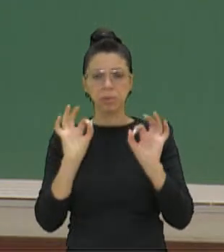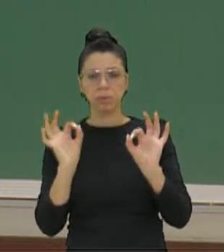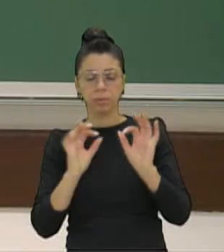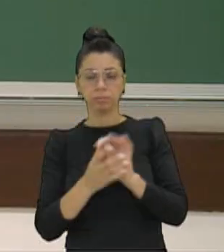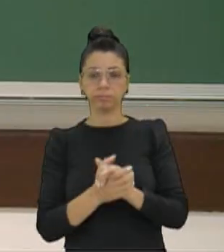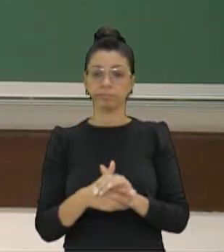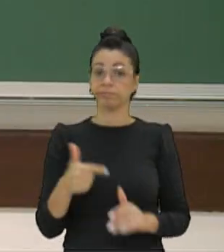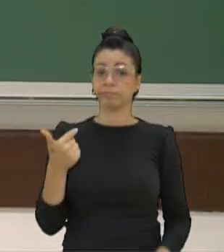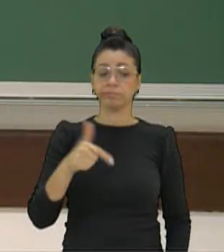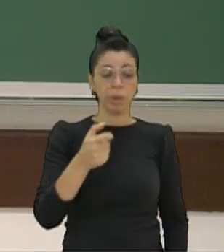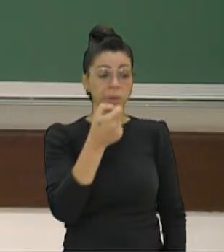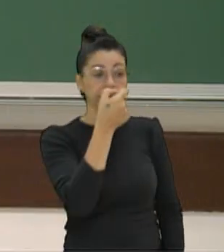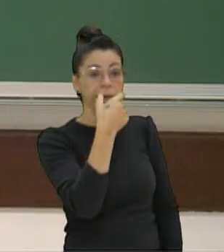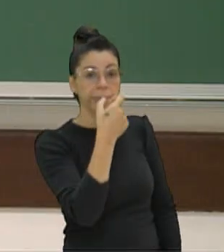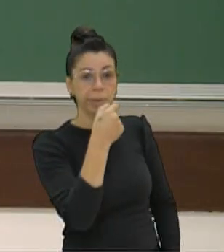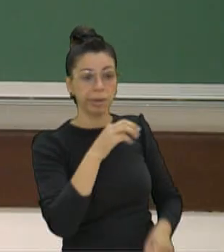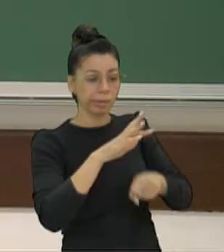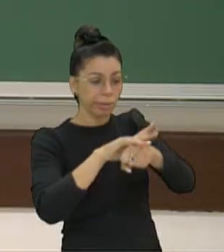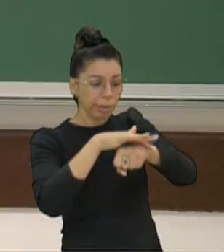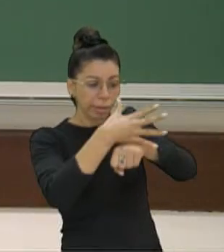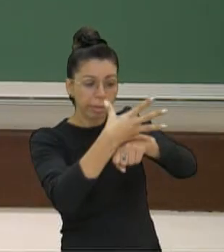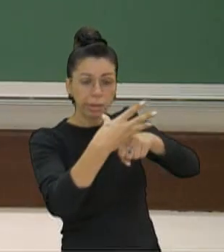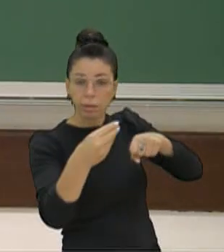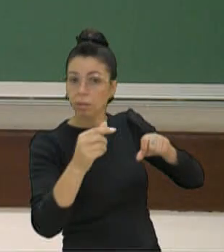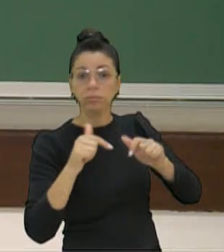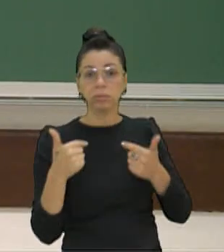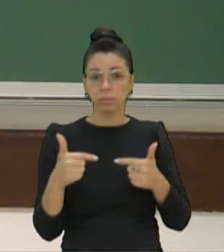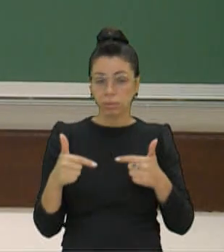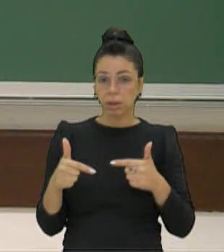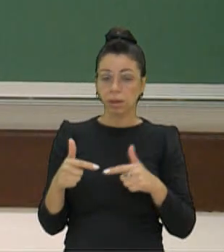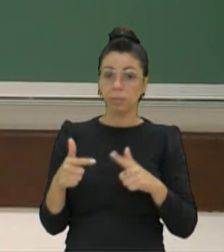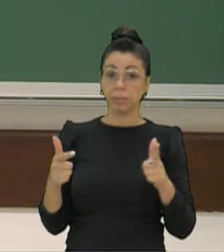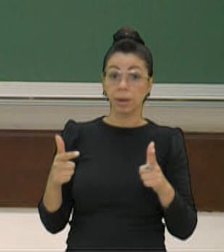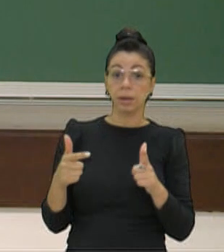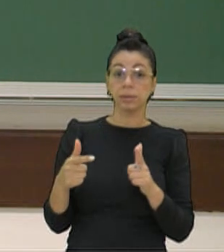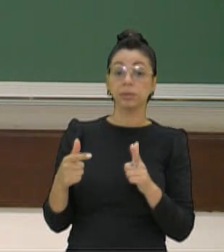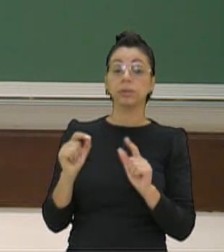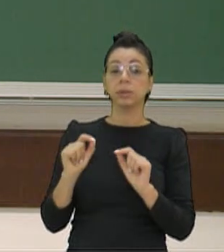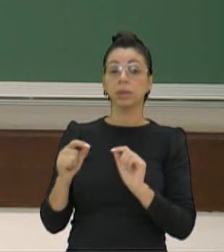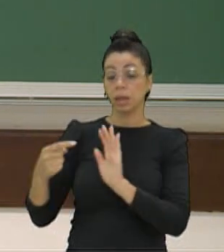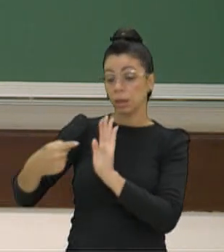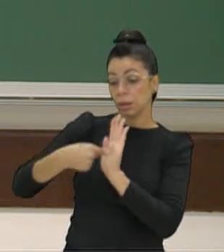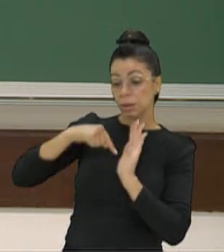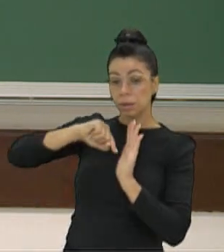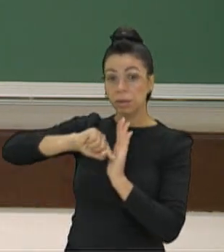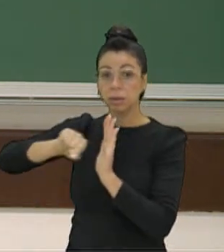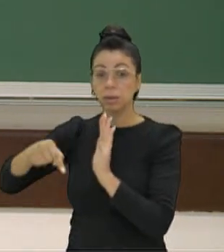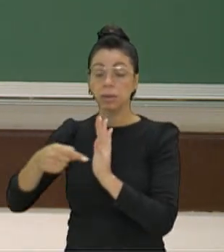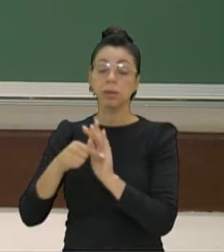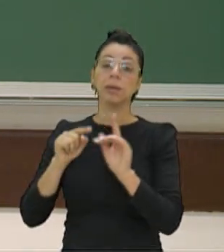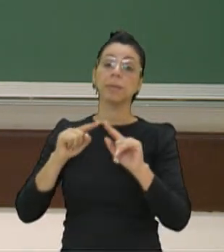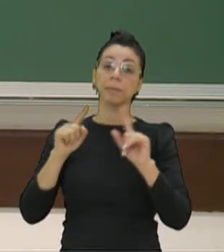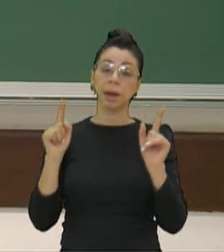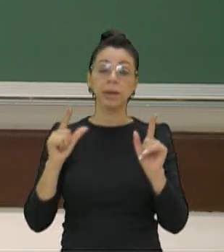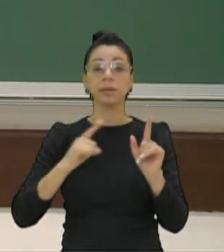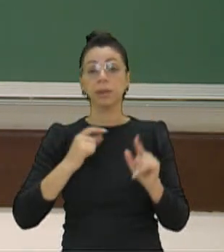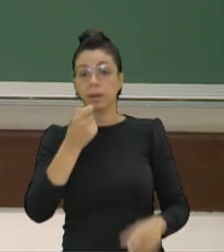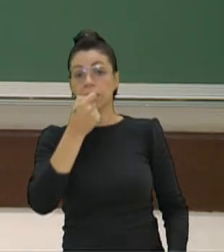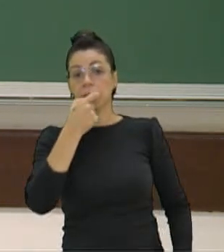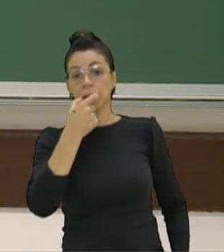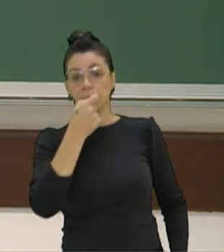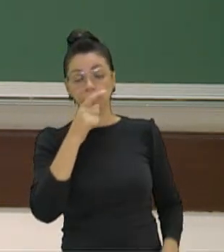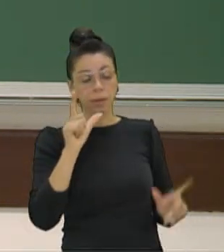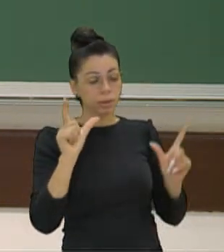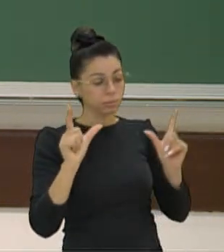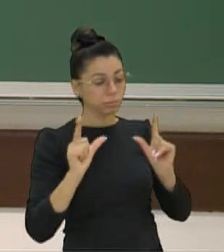tem remédio, não tem uma cura, é o nosso próprio sistema imunitário que combate esse vírus. Mas tem remédio para amenizar, para tirar